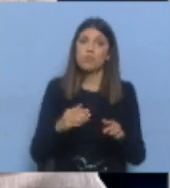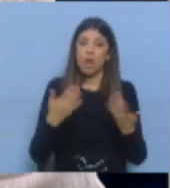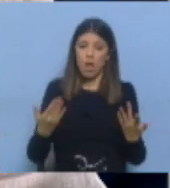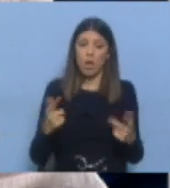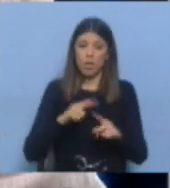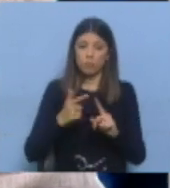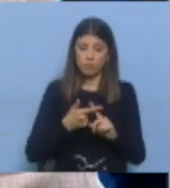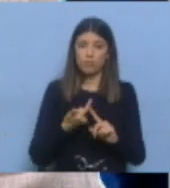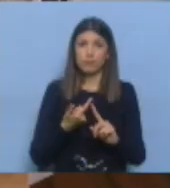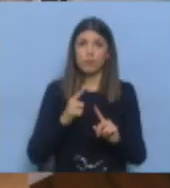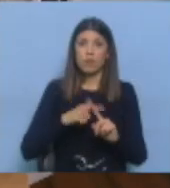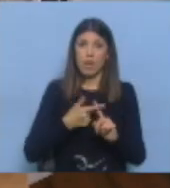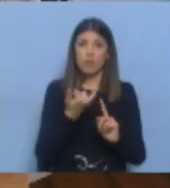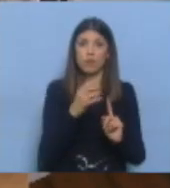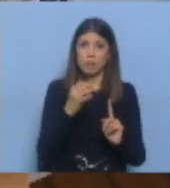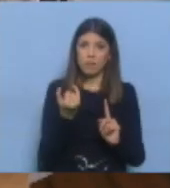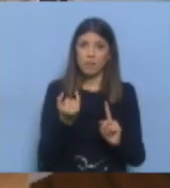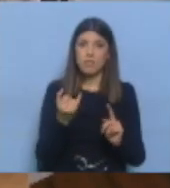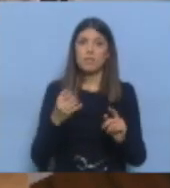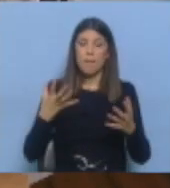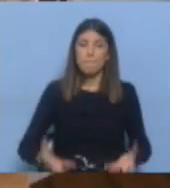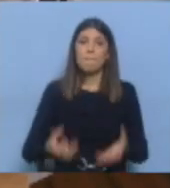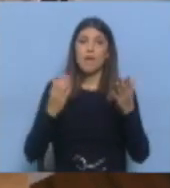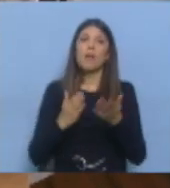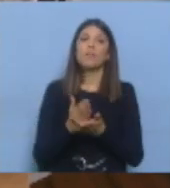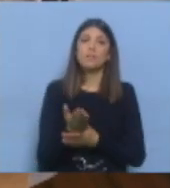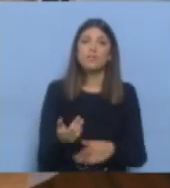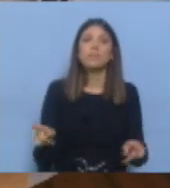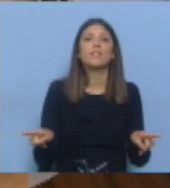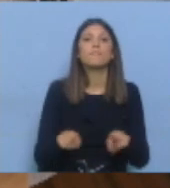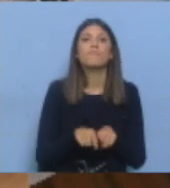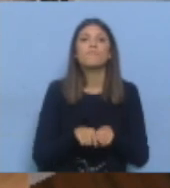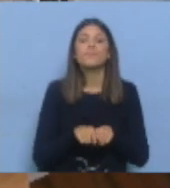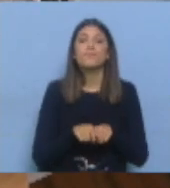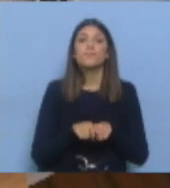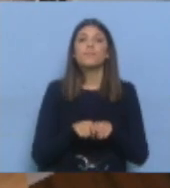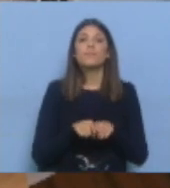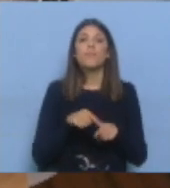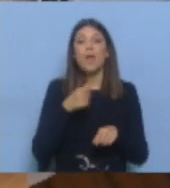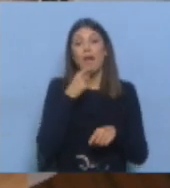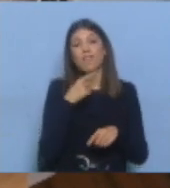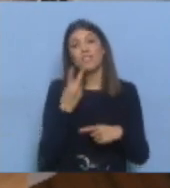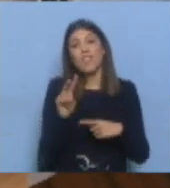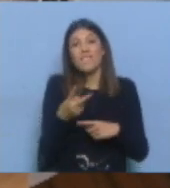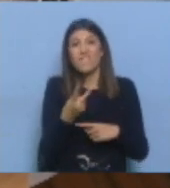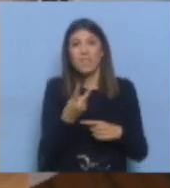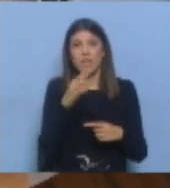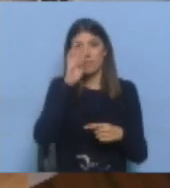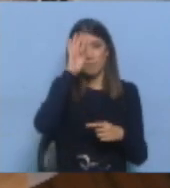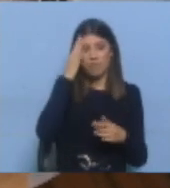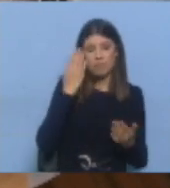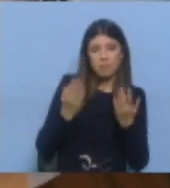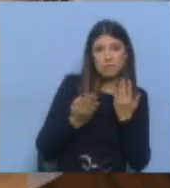É uma fase muito interessante, porque também a coexistência de dois papas também não é assim tão pacífica. E o surgimento da figura do Papa Bento